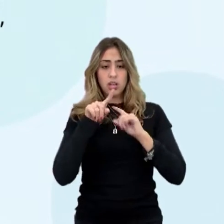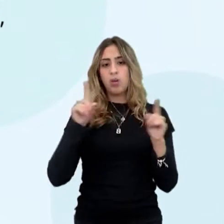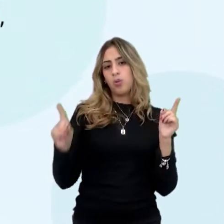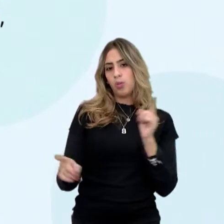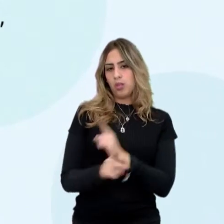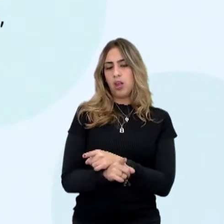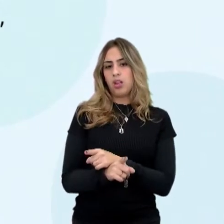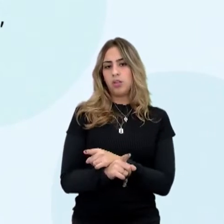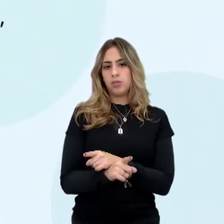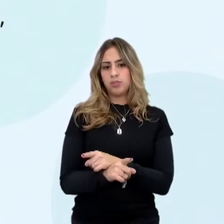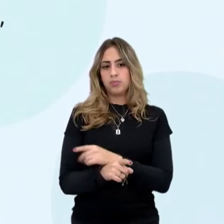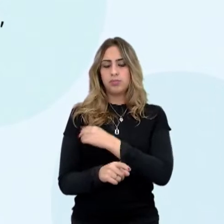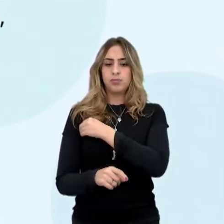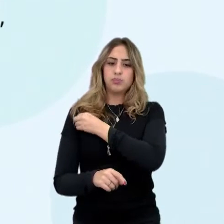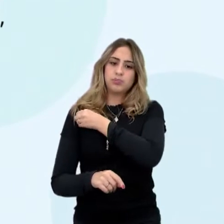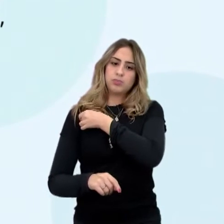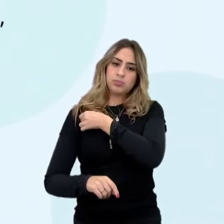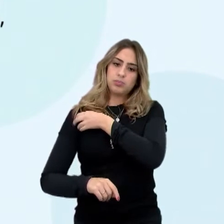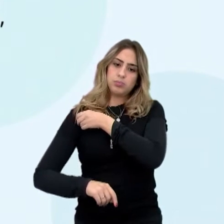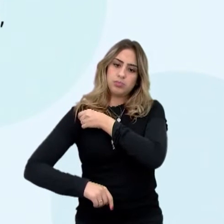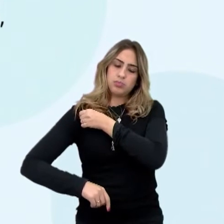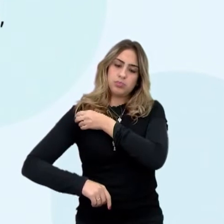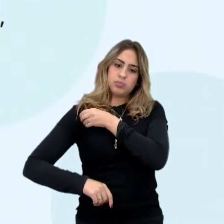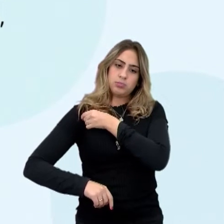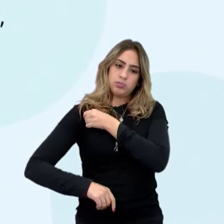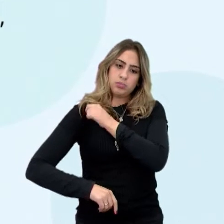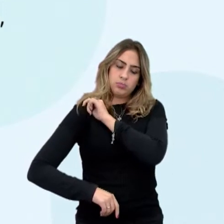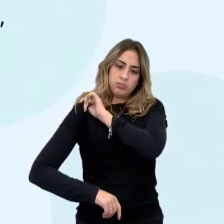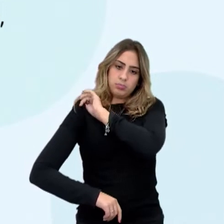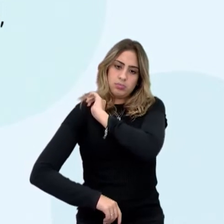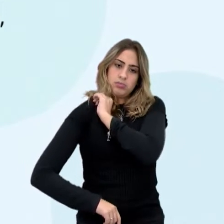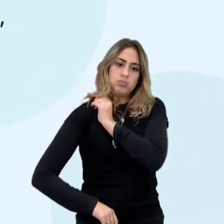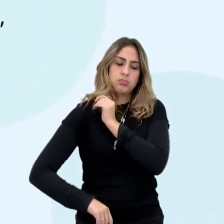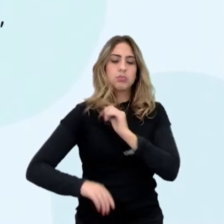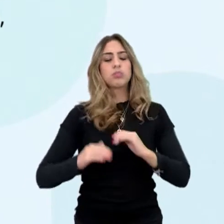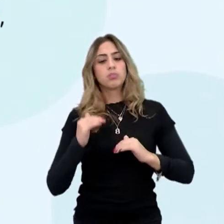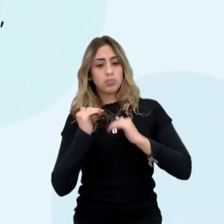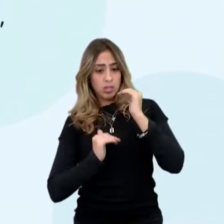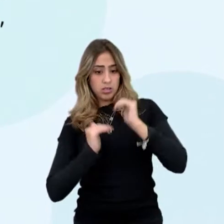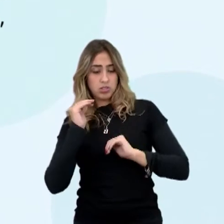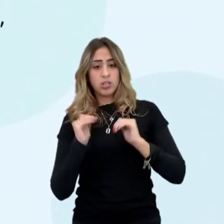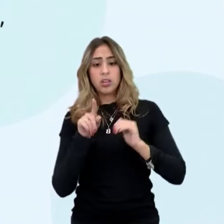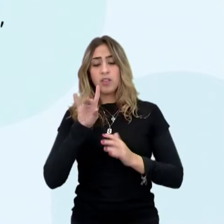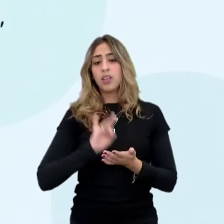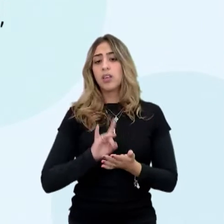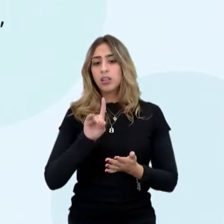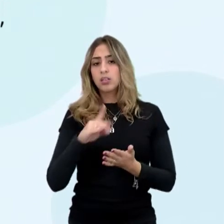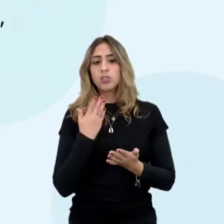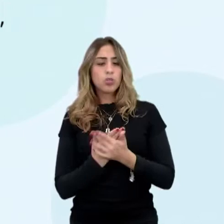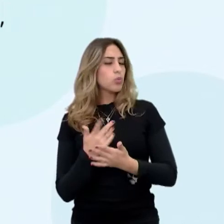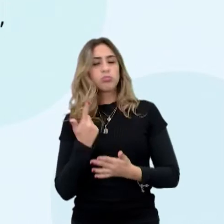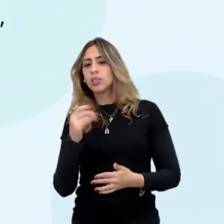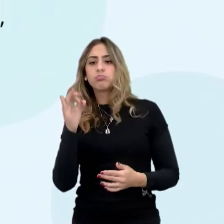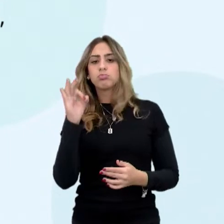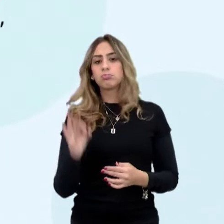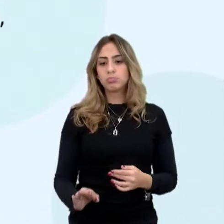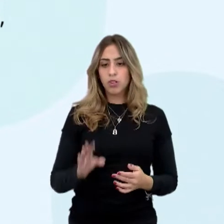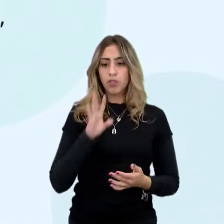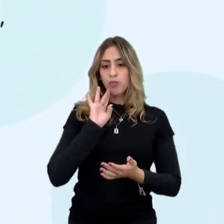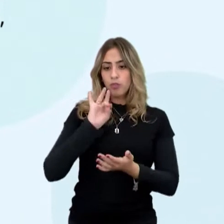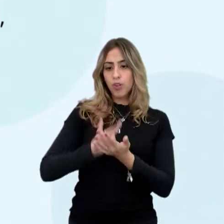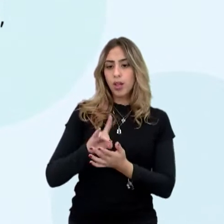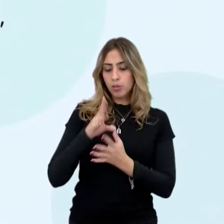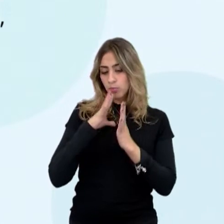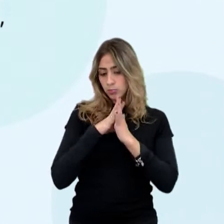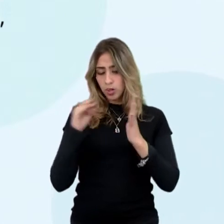contraditório, né? No direito falariam que é o contraditório. Então, estatística, na realidade, é a ciência que estuda a incerteza e o fato de que os